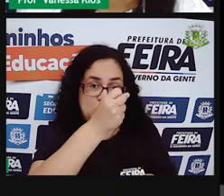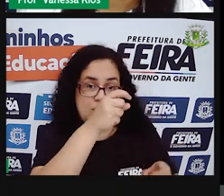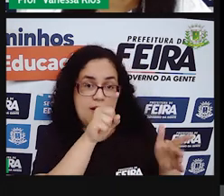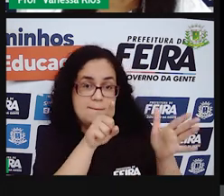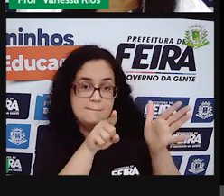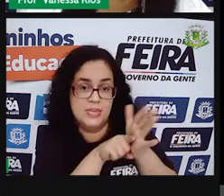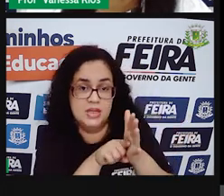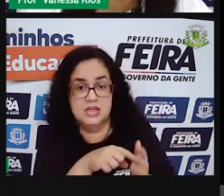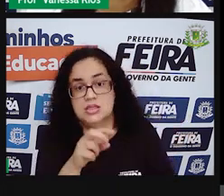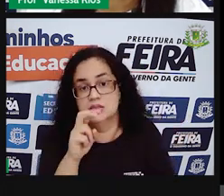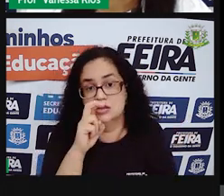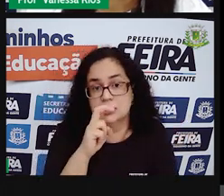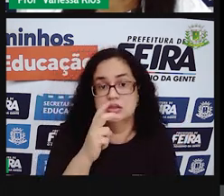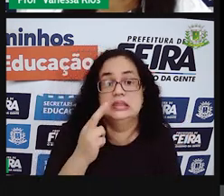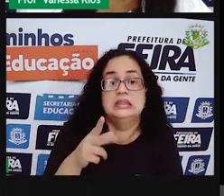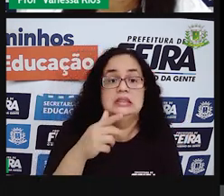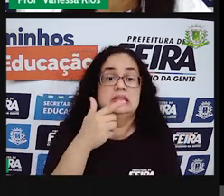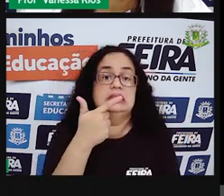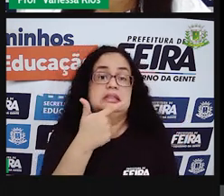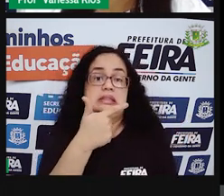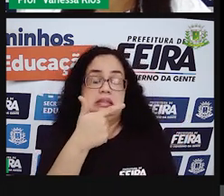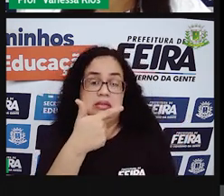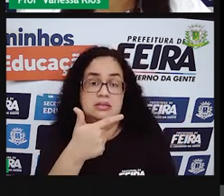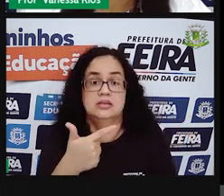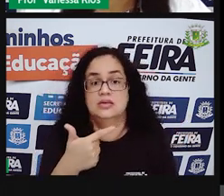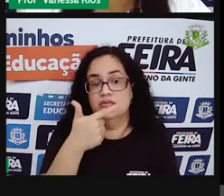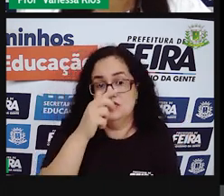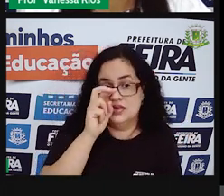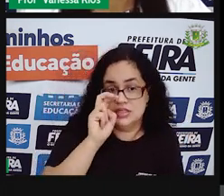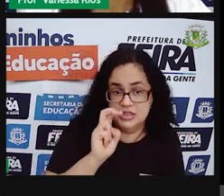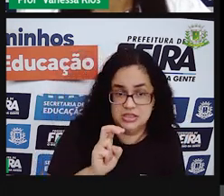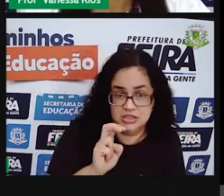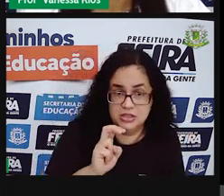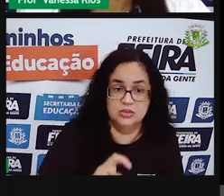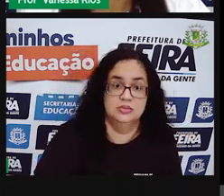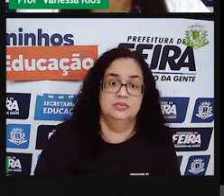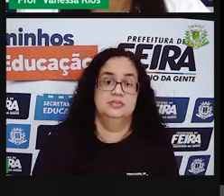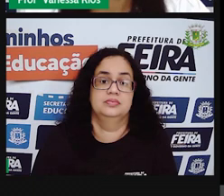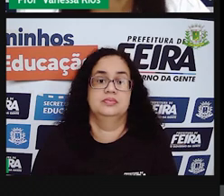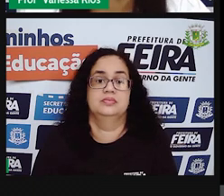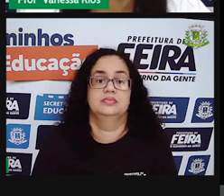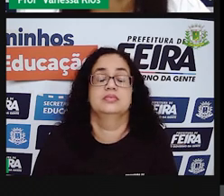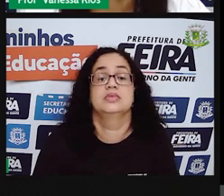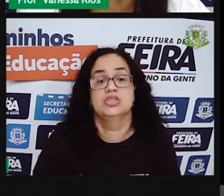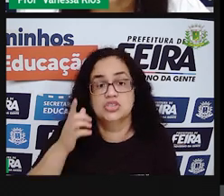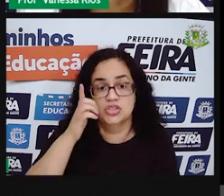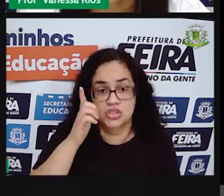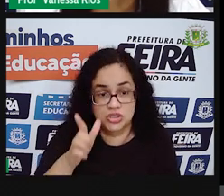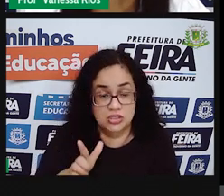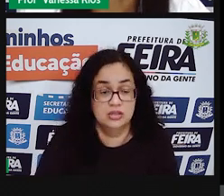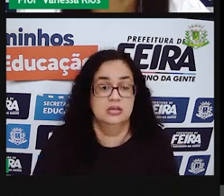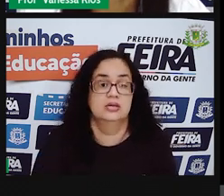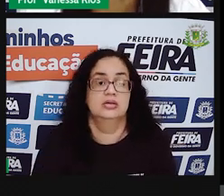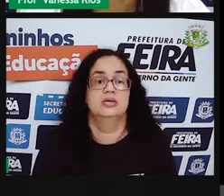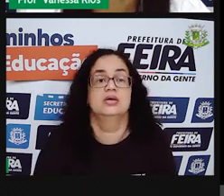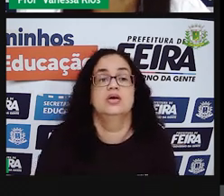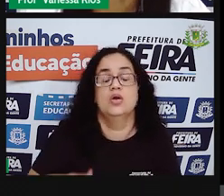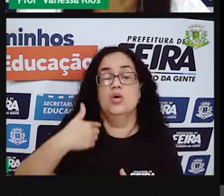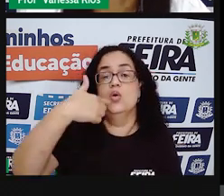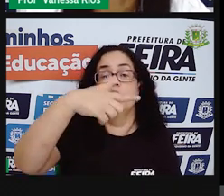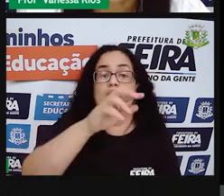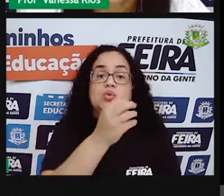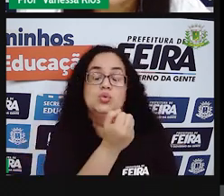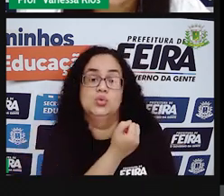mais 8 vai dar 30, menos 5, 25. Então, eu já descobri aí, ó, o